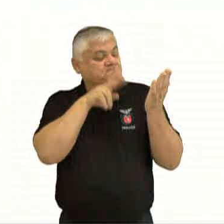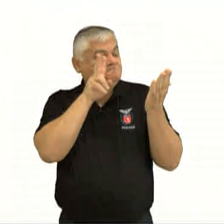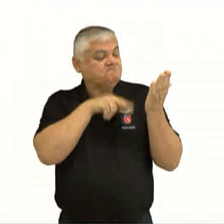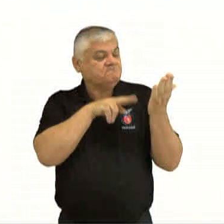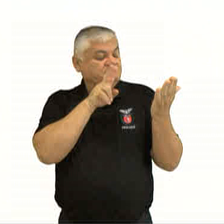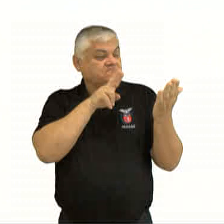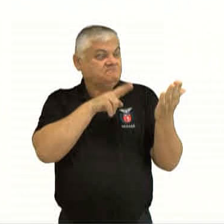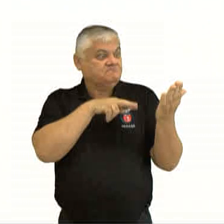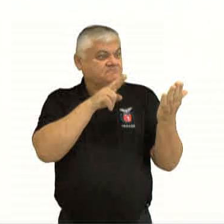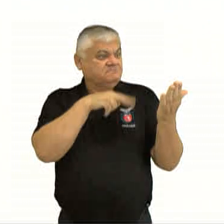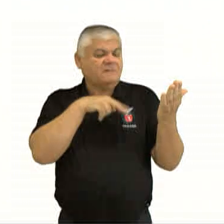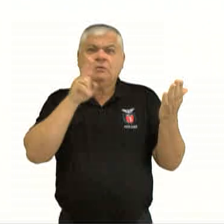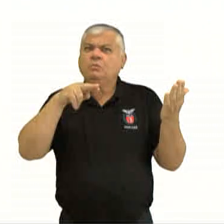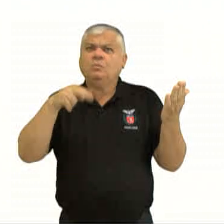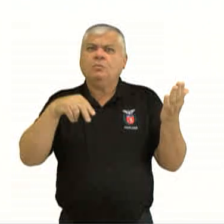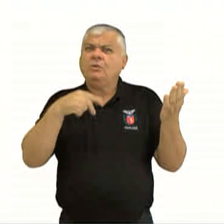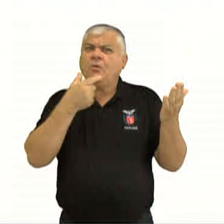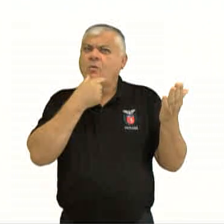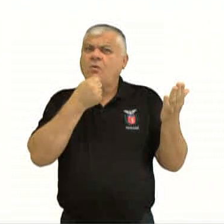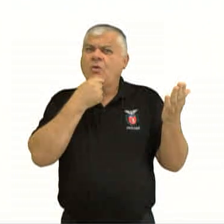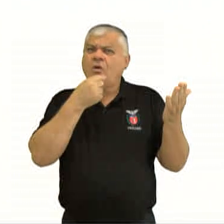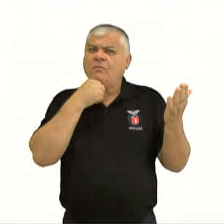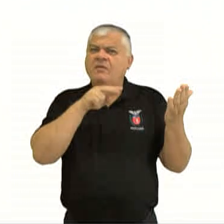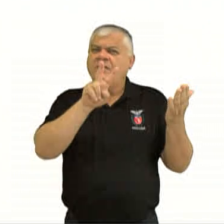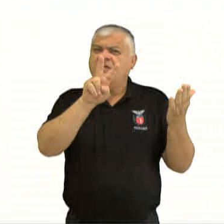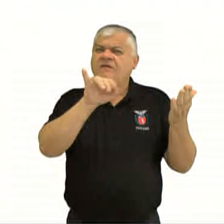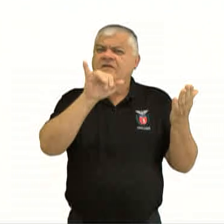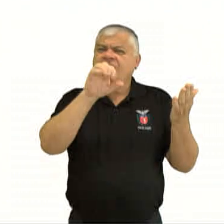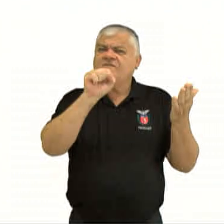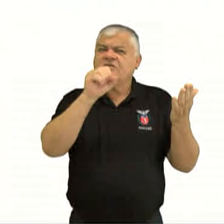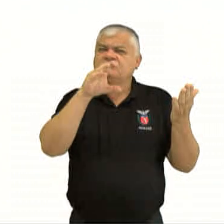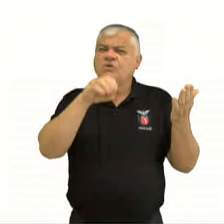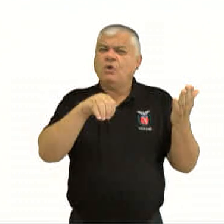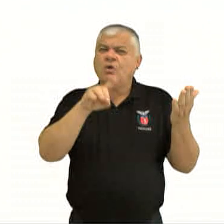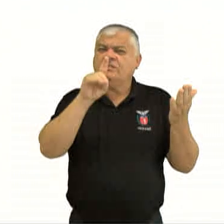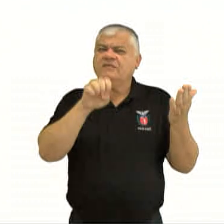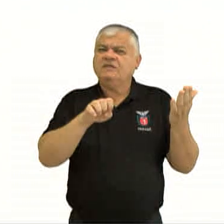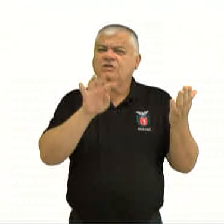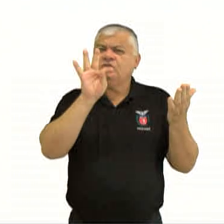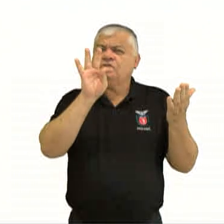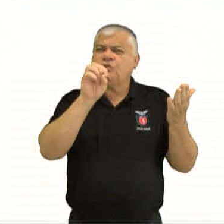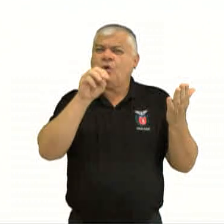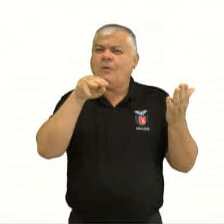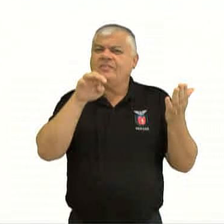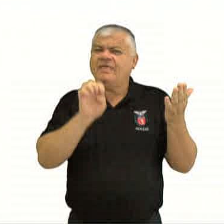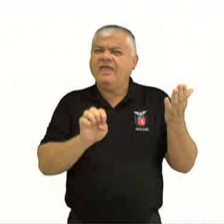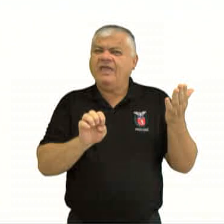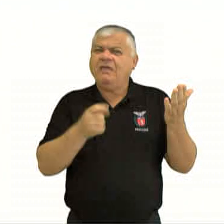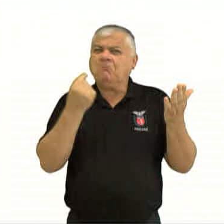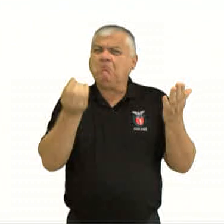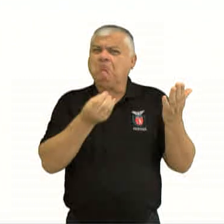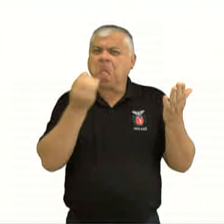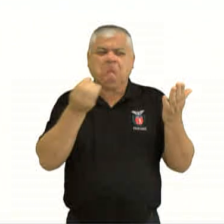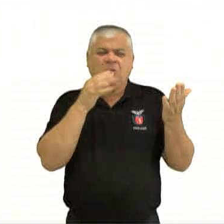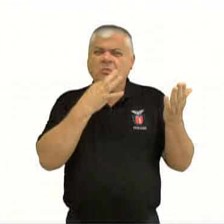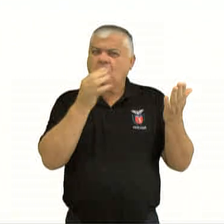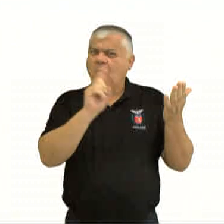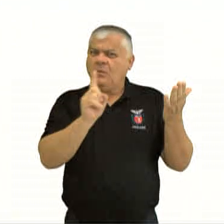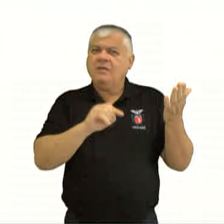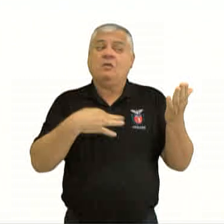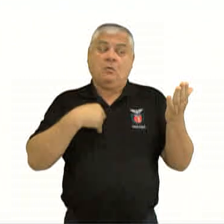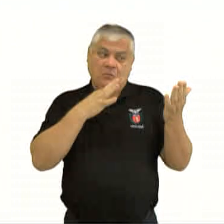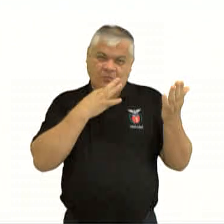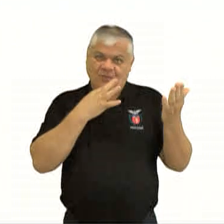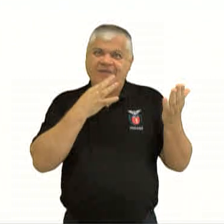quem nunca tinha ouvido falar. Visconde, para mim, era o de Sabugosa. Depois vieram outros em casa e na